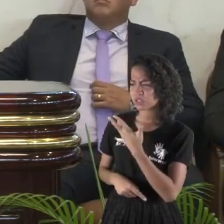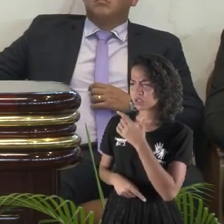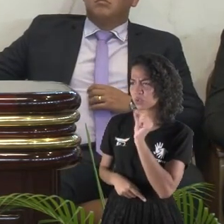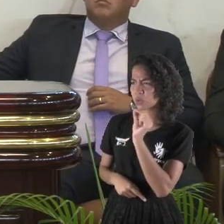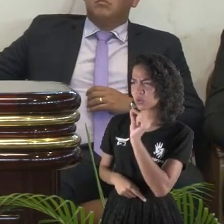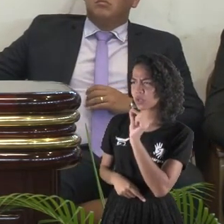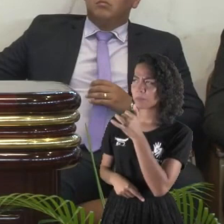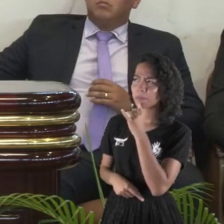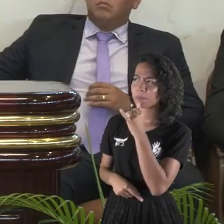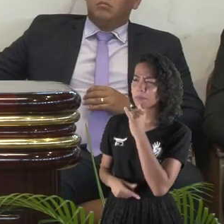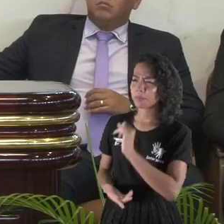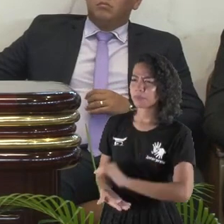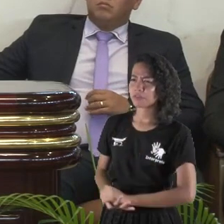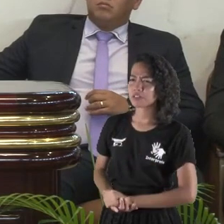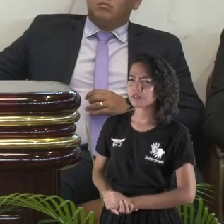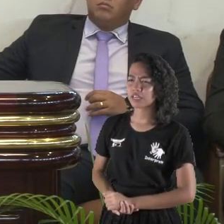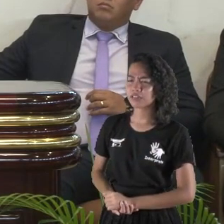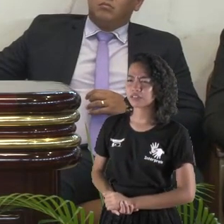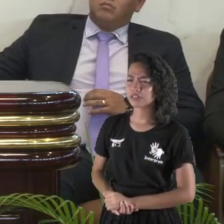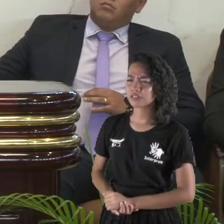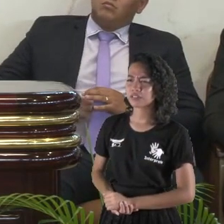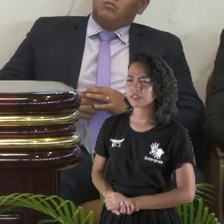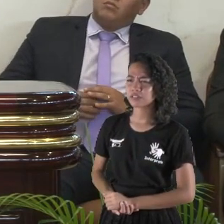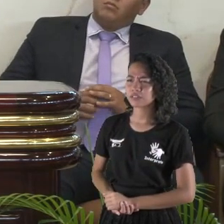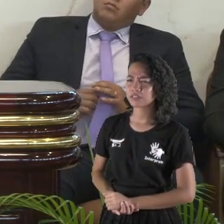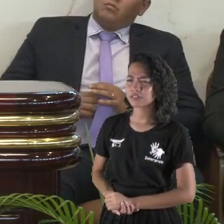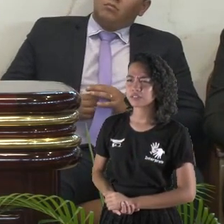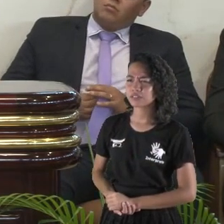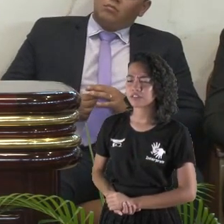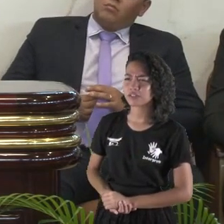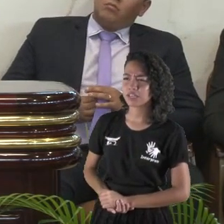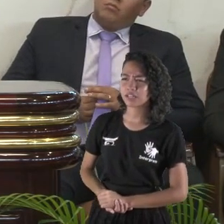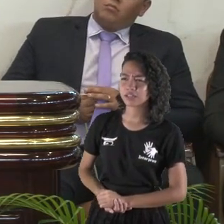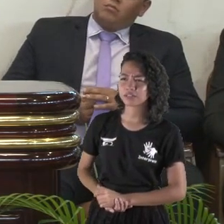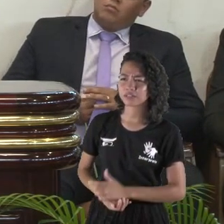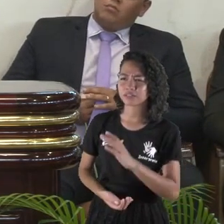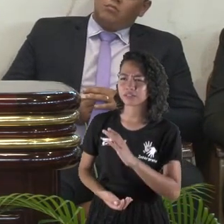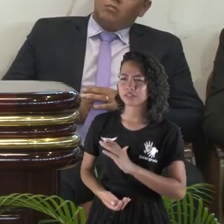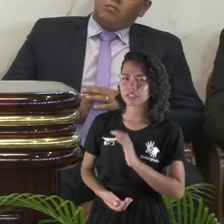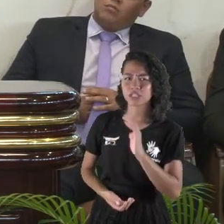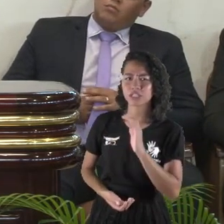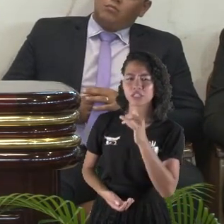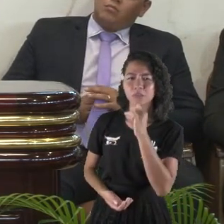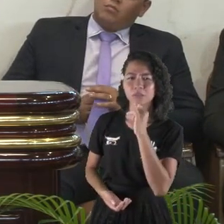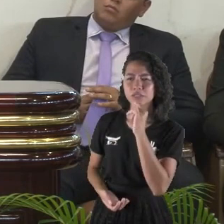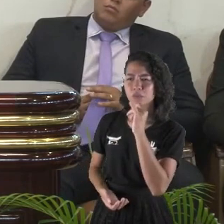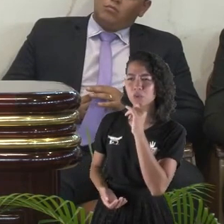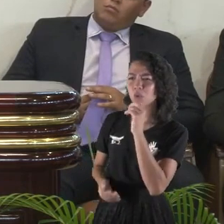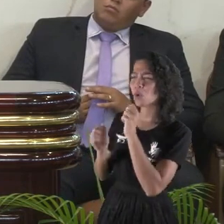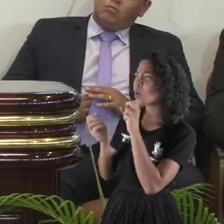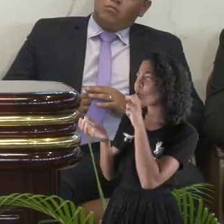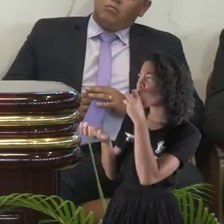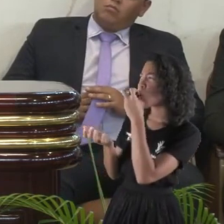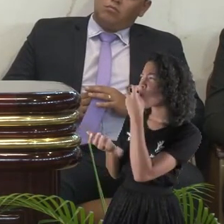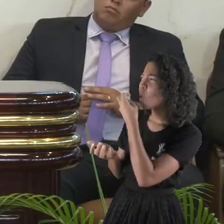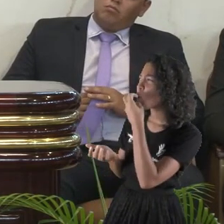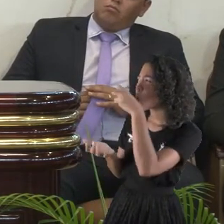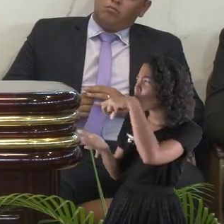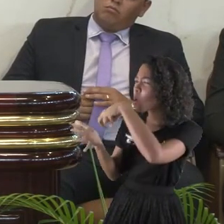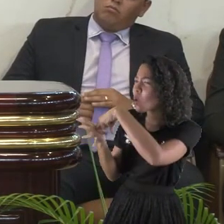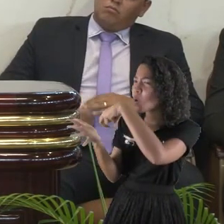Rábia? Será que nós teríamos coragem? Rábia, quando ela dobrava os seus